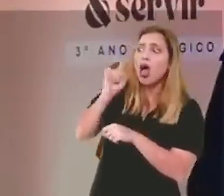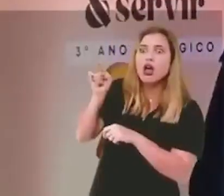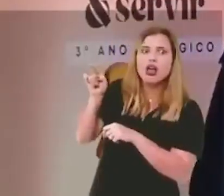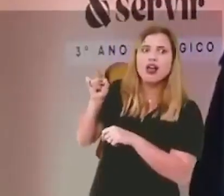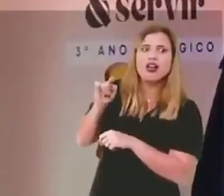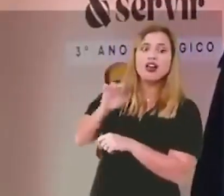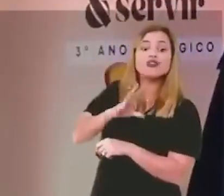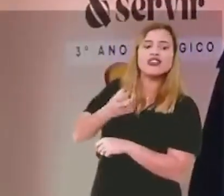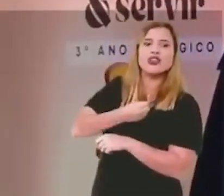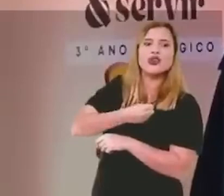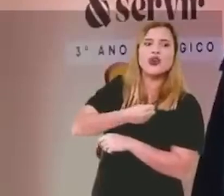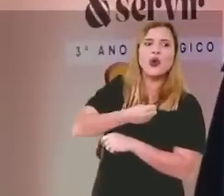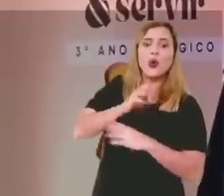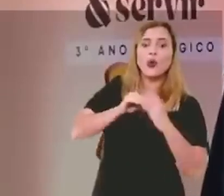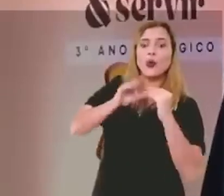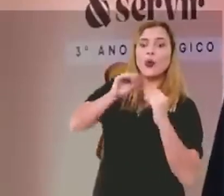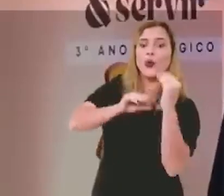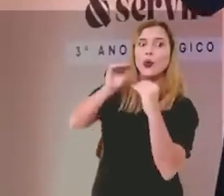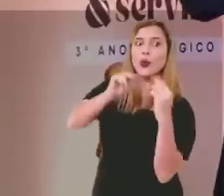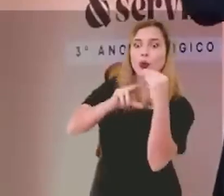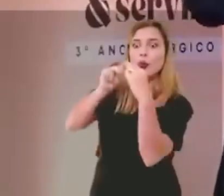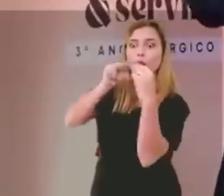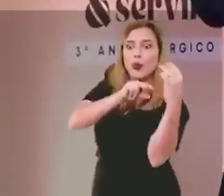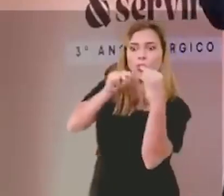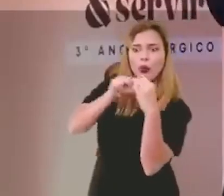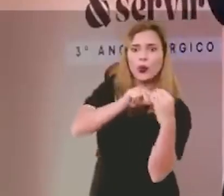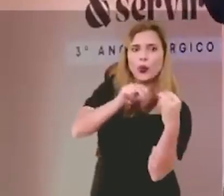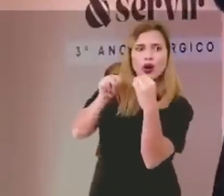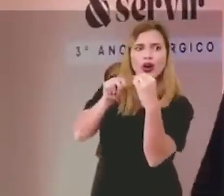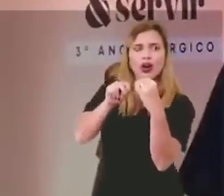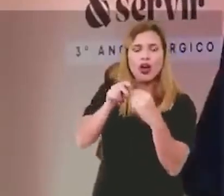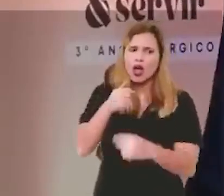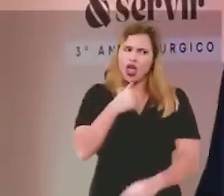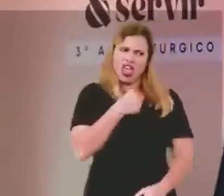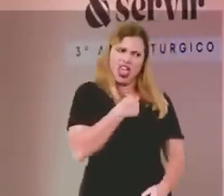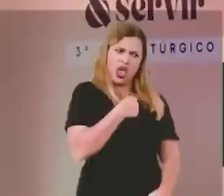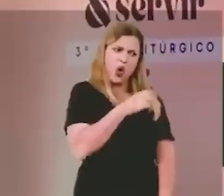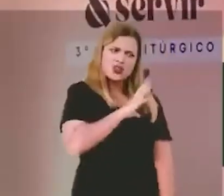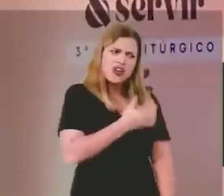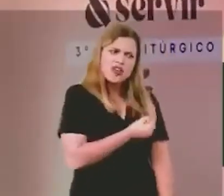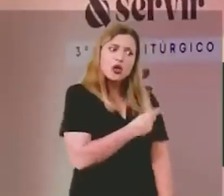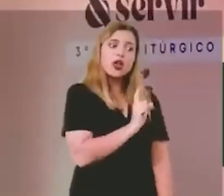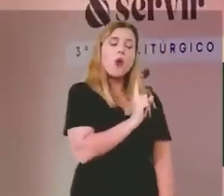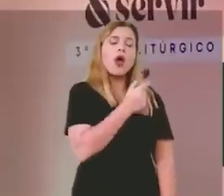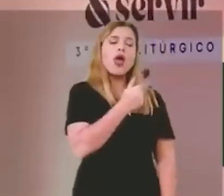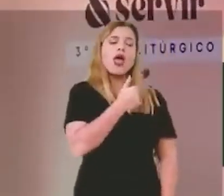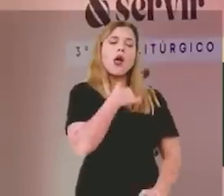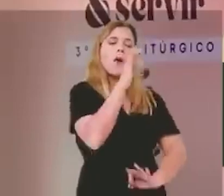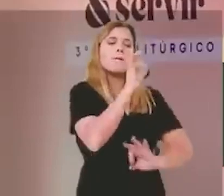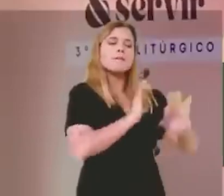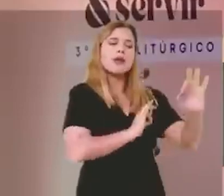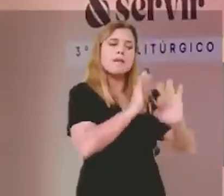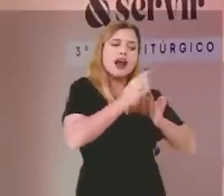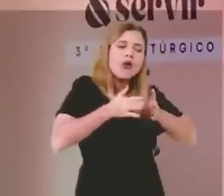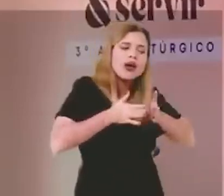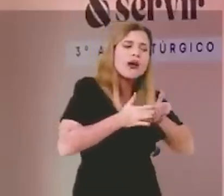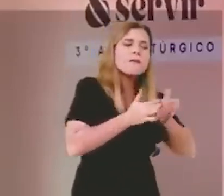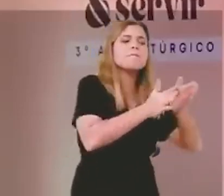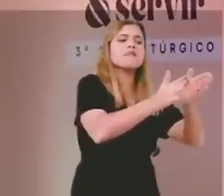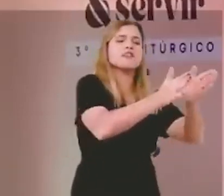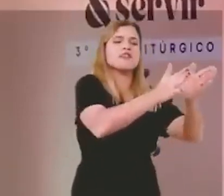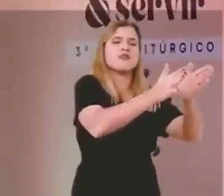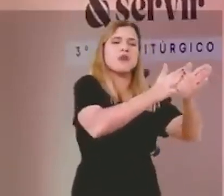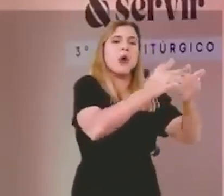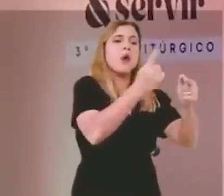isca venenosa, não. Ele foi categórico, ele disse assim: eu não sou Messias, não. Eu vim preparar o caminho do Messias. Eu não sou o